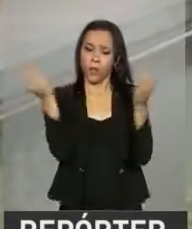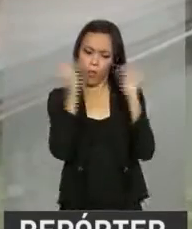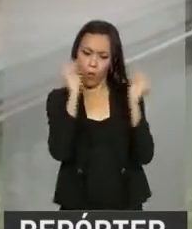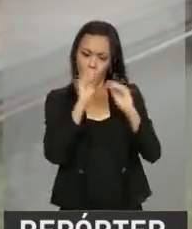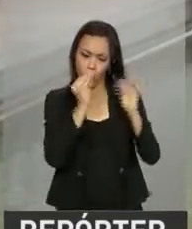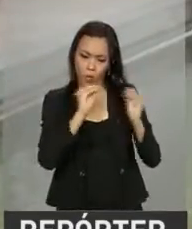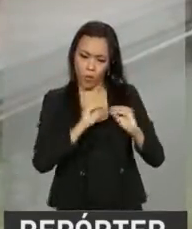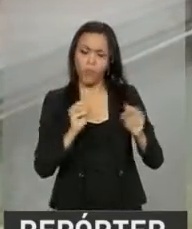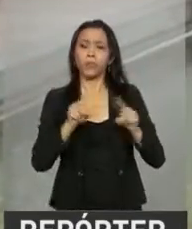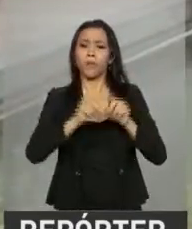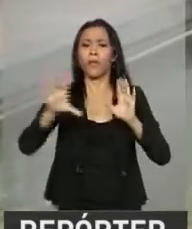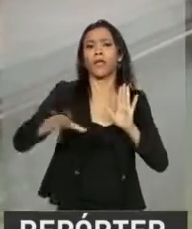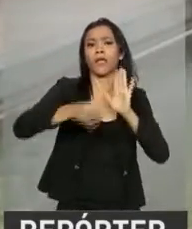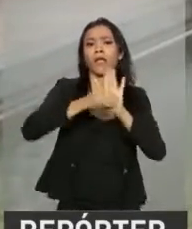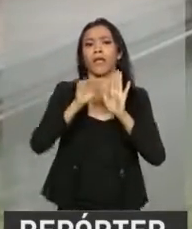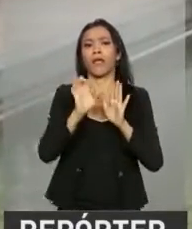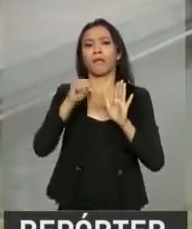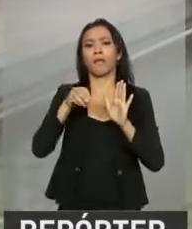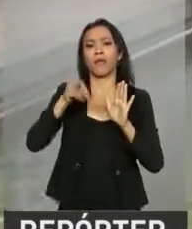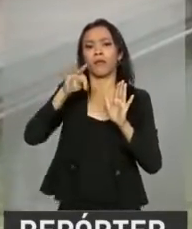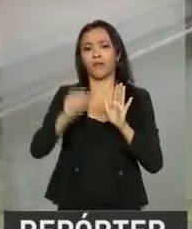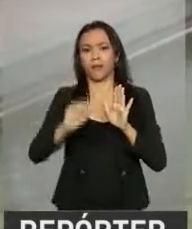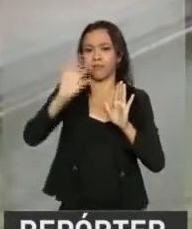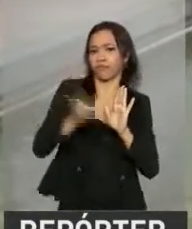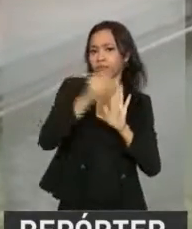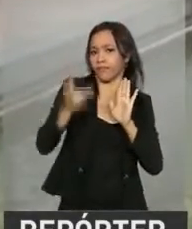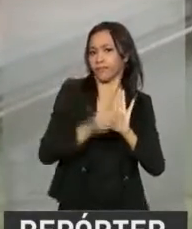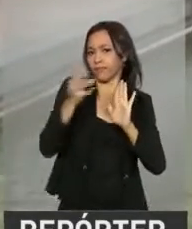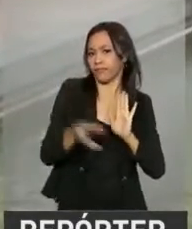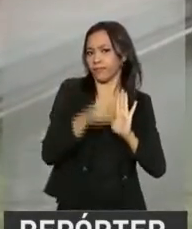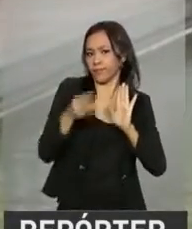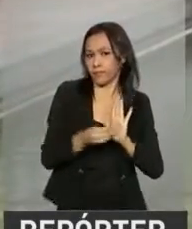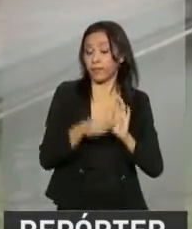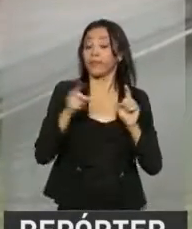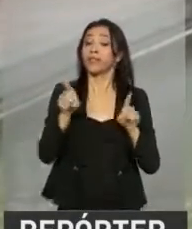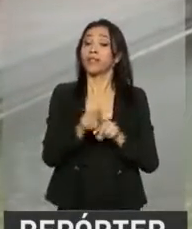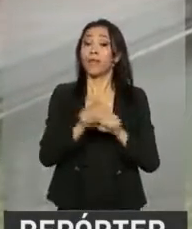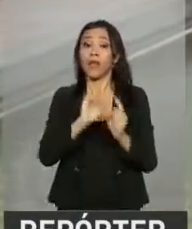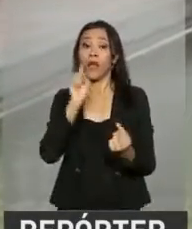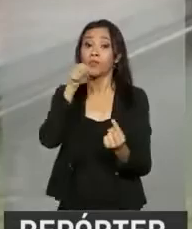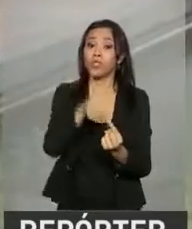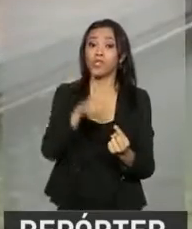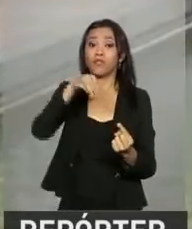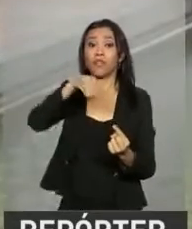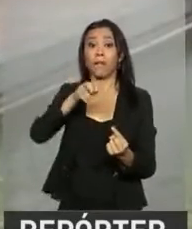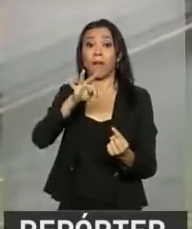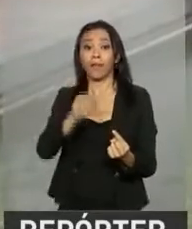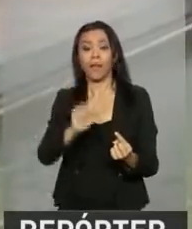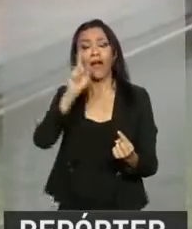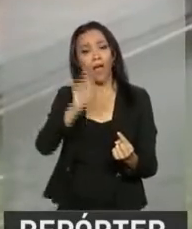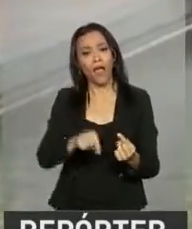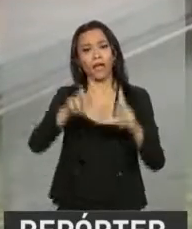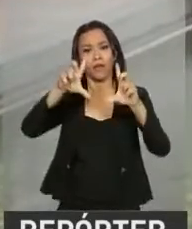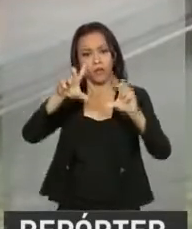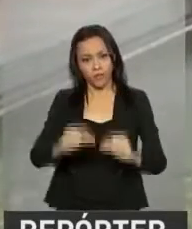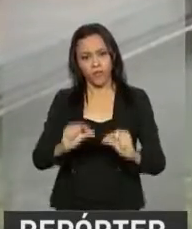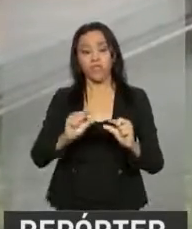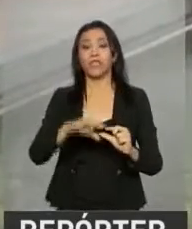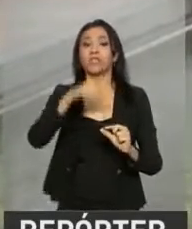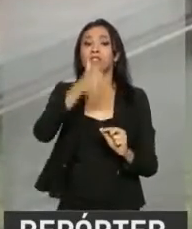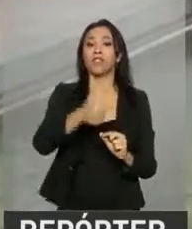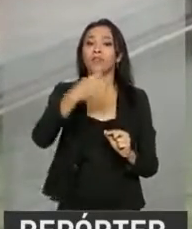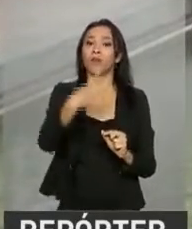e também a meta fiscal. No caso do texto da LDO de 2017, a meta fiscal prevista é um déficit de